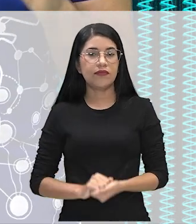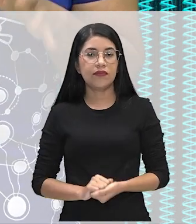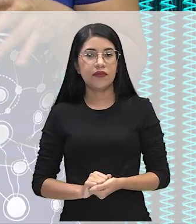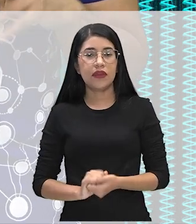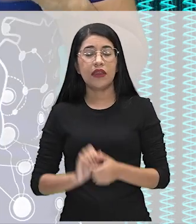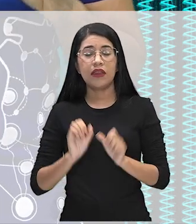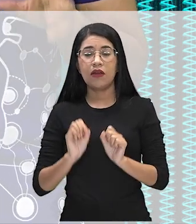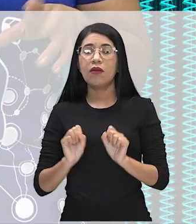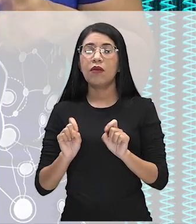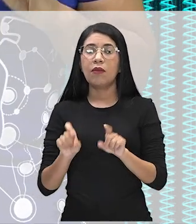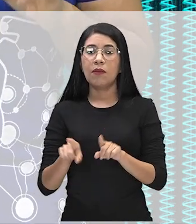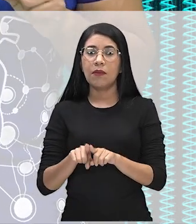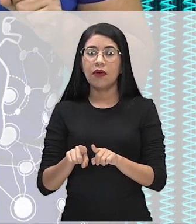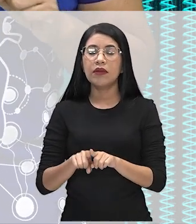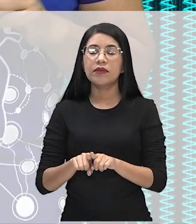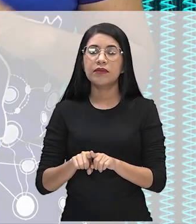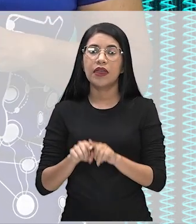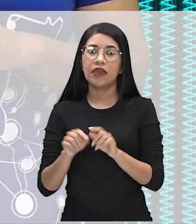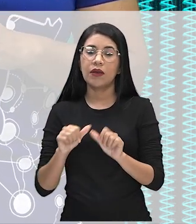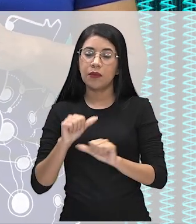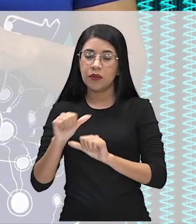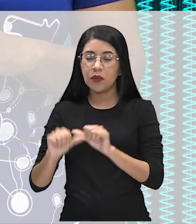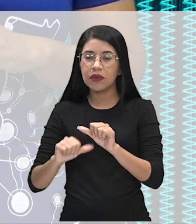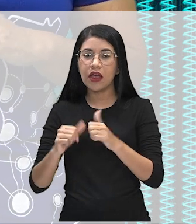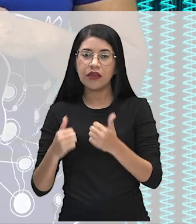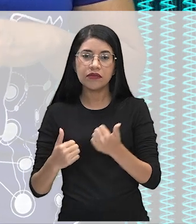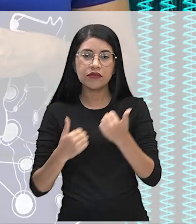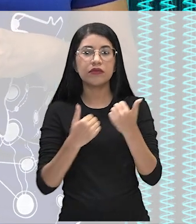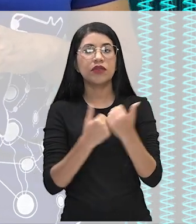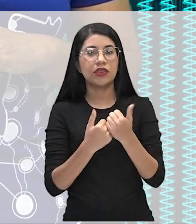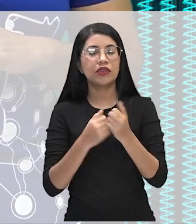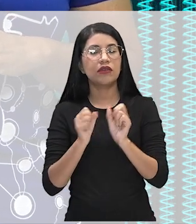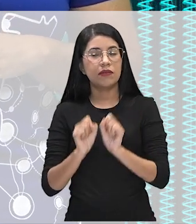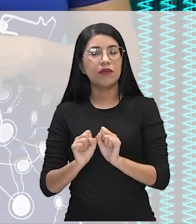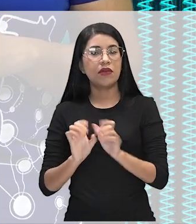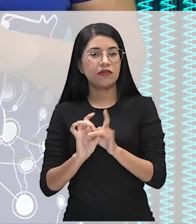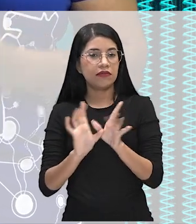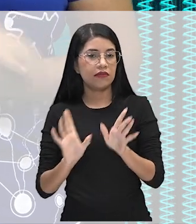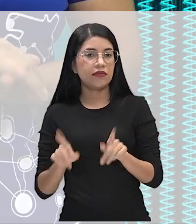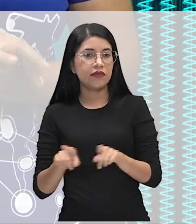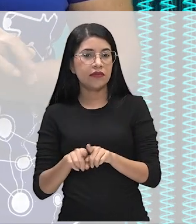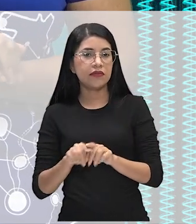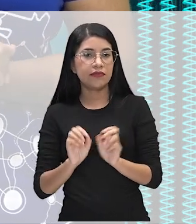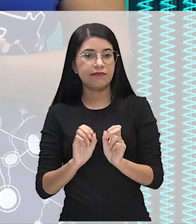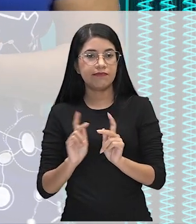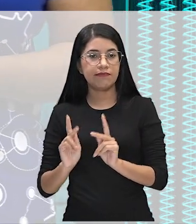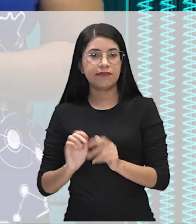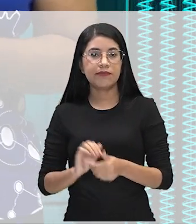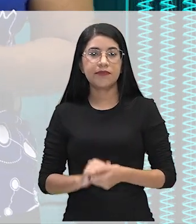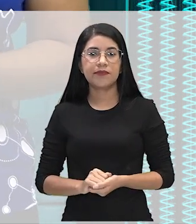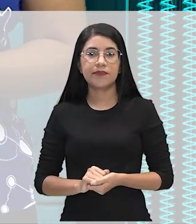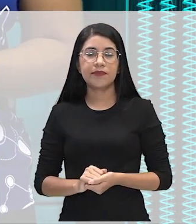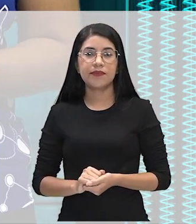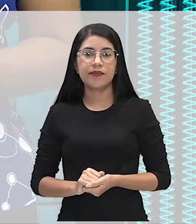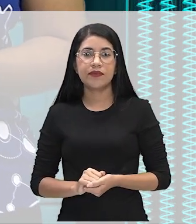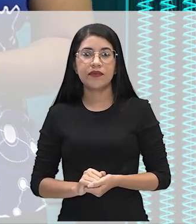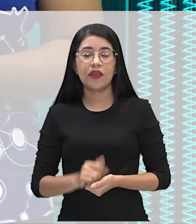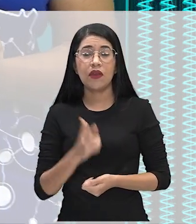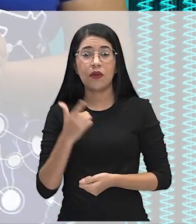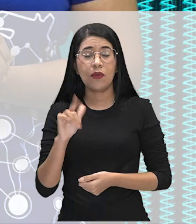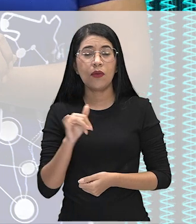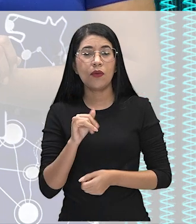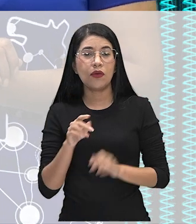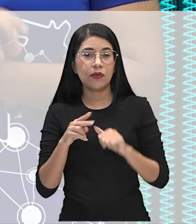para fazer essa troca aí na hora de trabalhar o uso dos pronomes, tá bom? Vejam aqui comigo um outro pronome